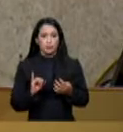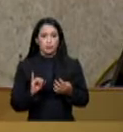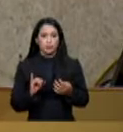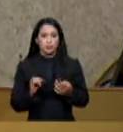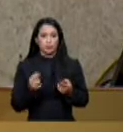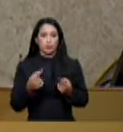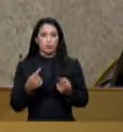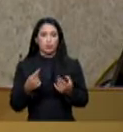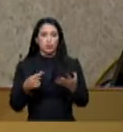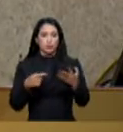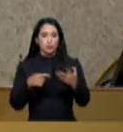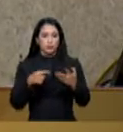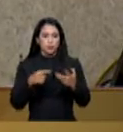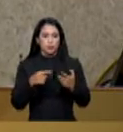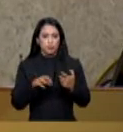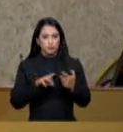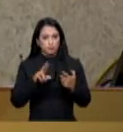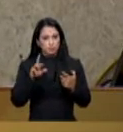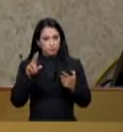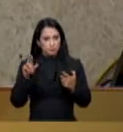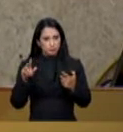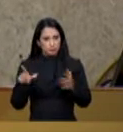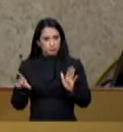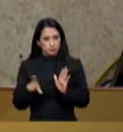sobre diferentes aspectos da Lei